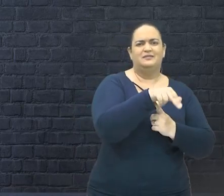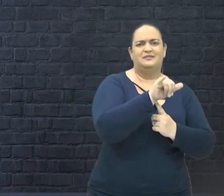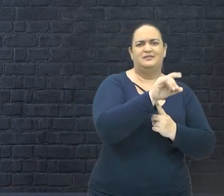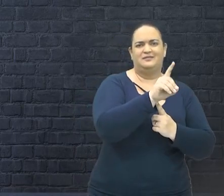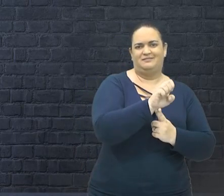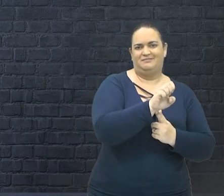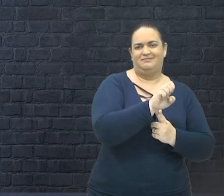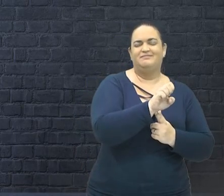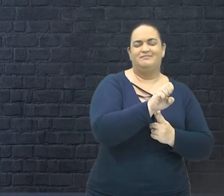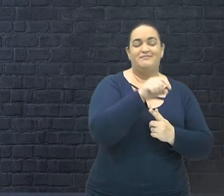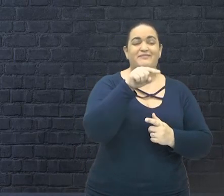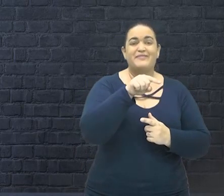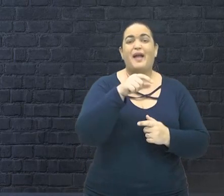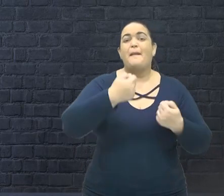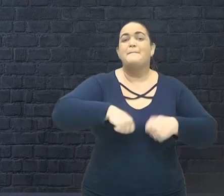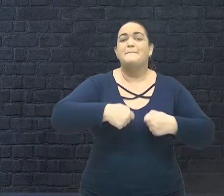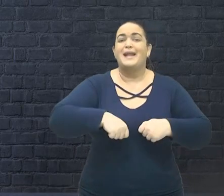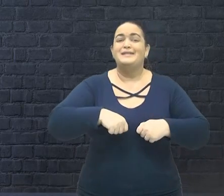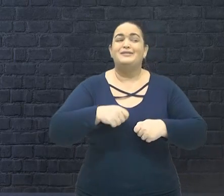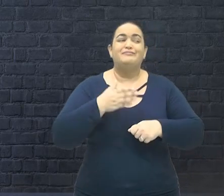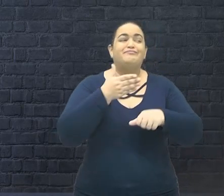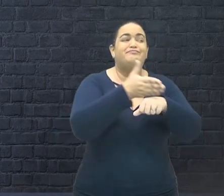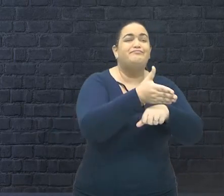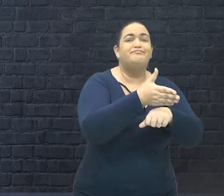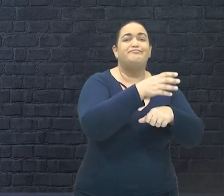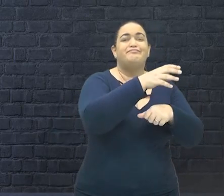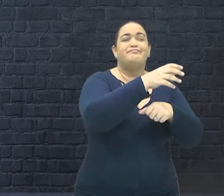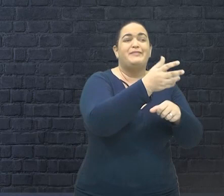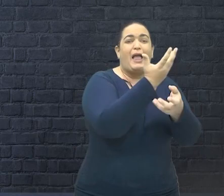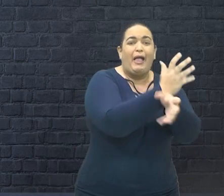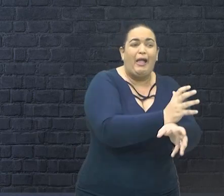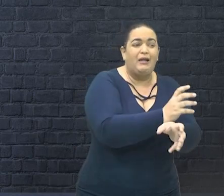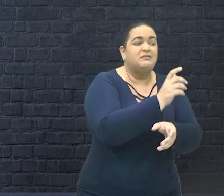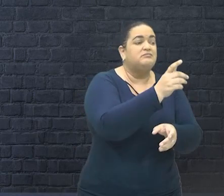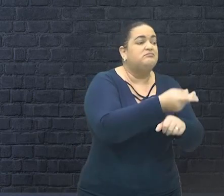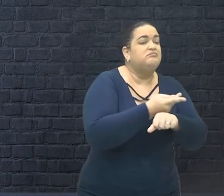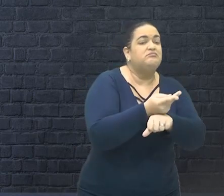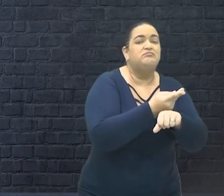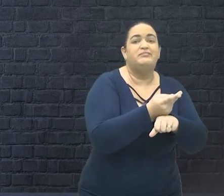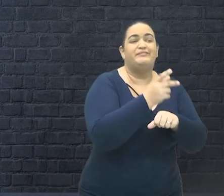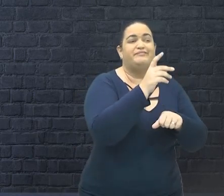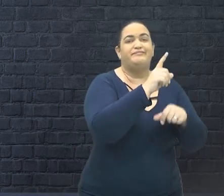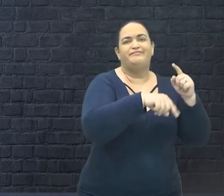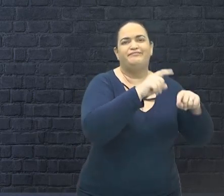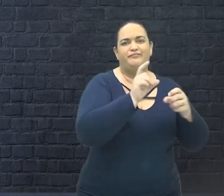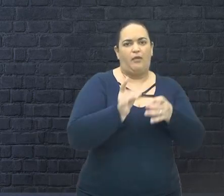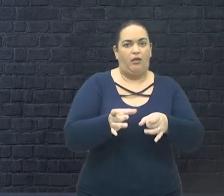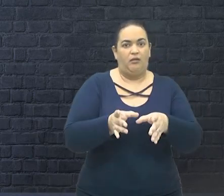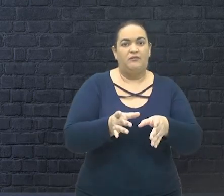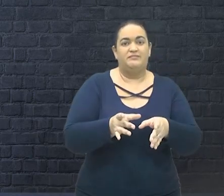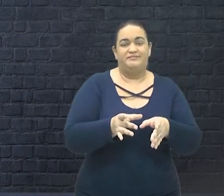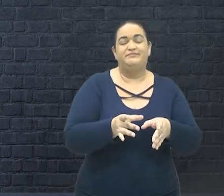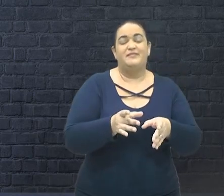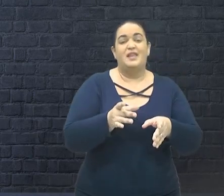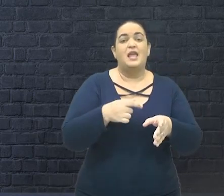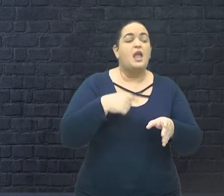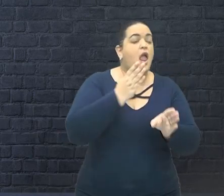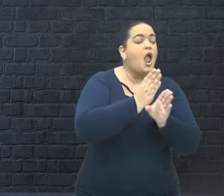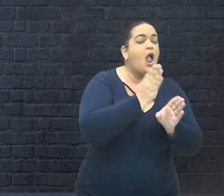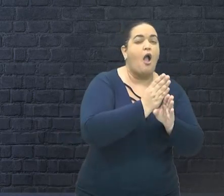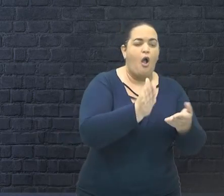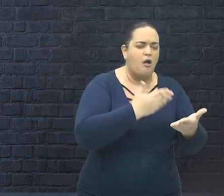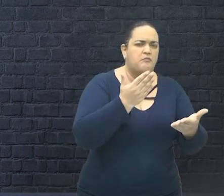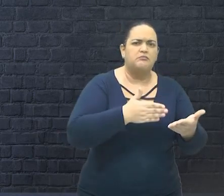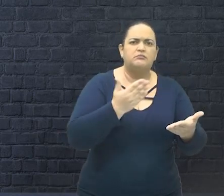Paulo. Tornou-se catadora para sobreviver. Nos cadernos que encontrava no lixo,